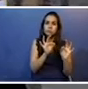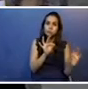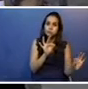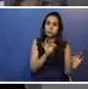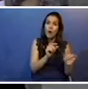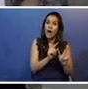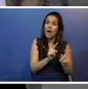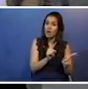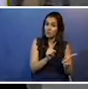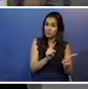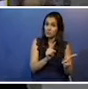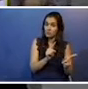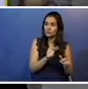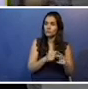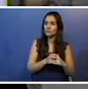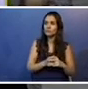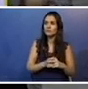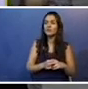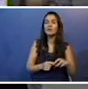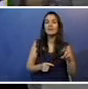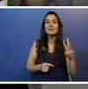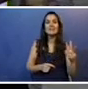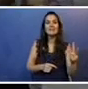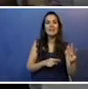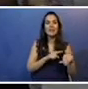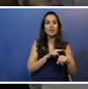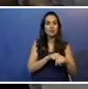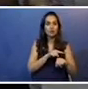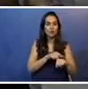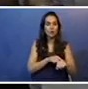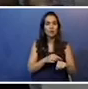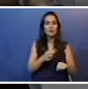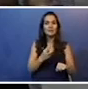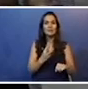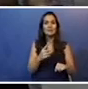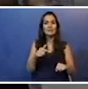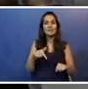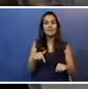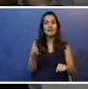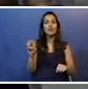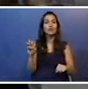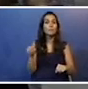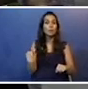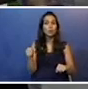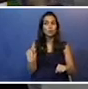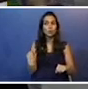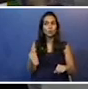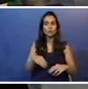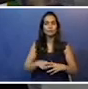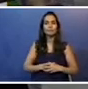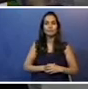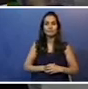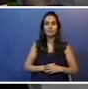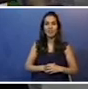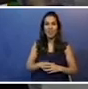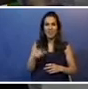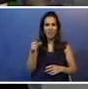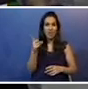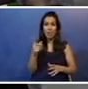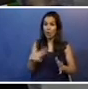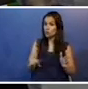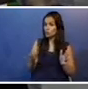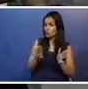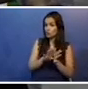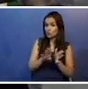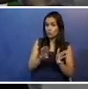podemos dizer que são 3 horas e 37 minutos. Tá vendo? Ele não chegou no